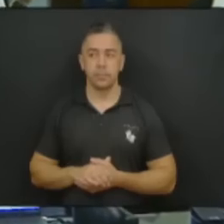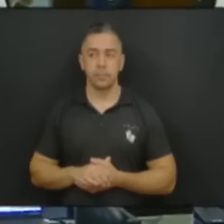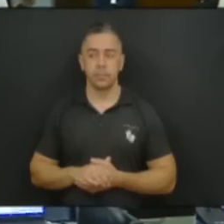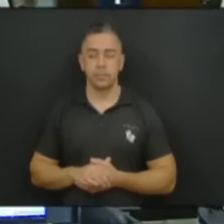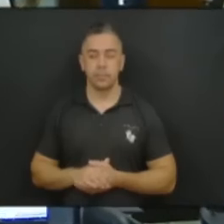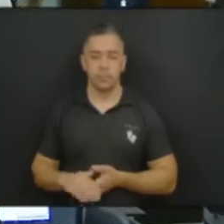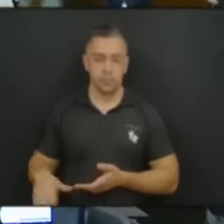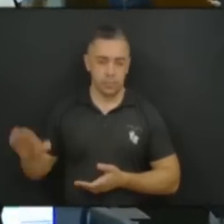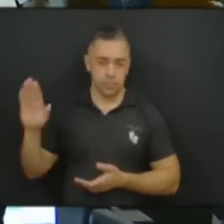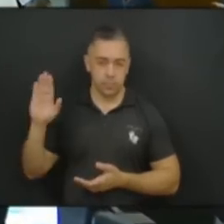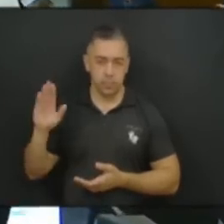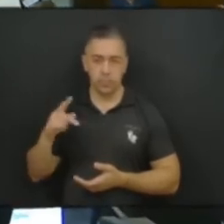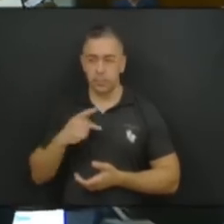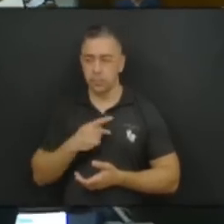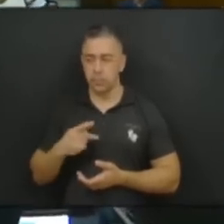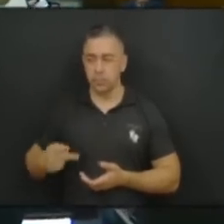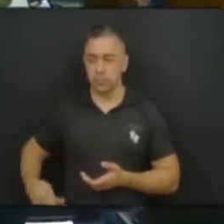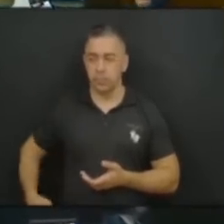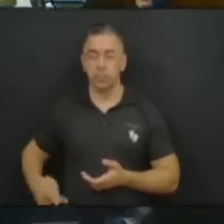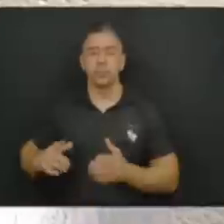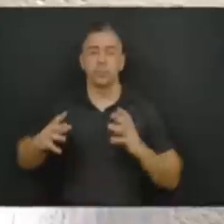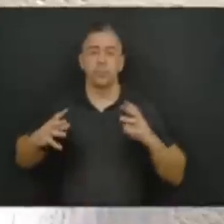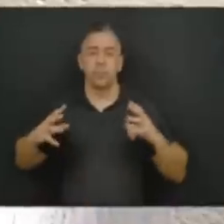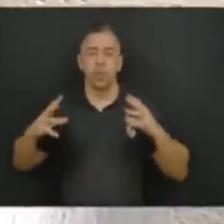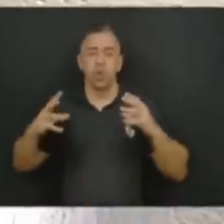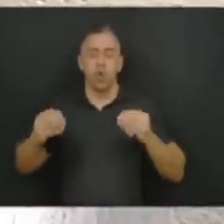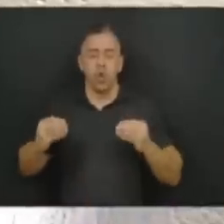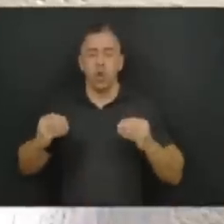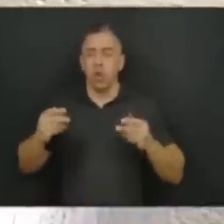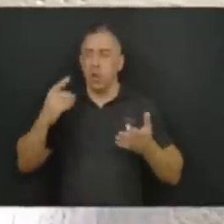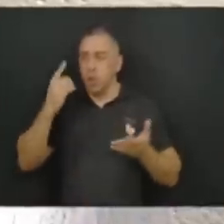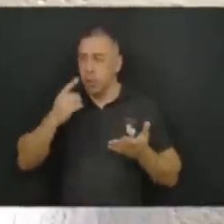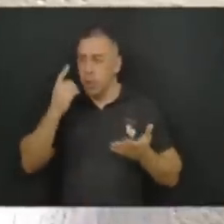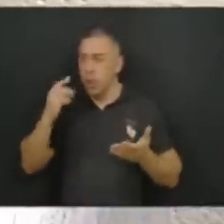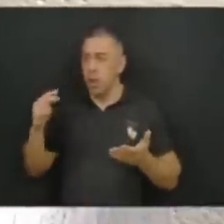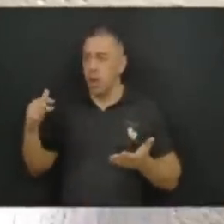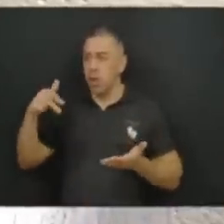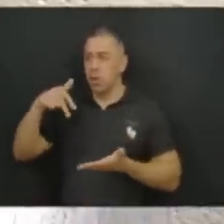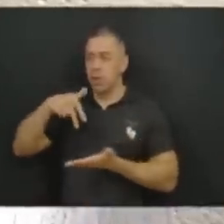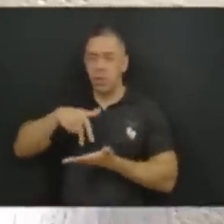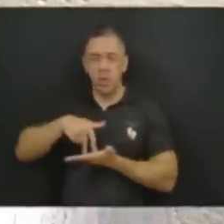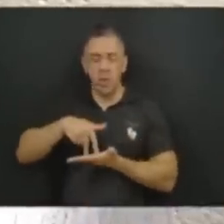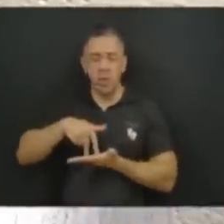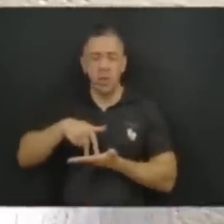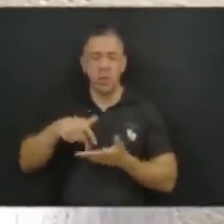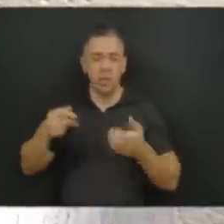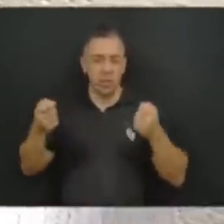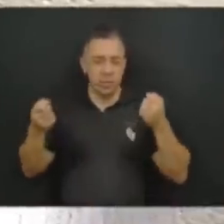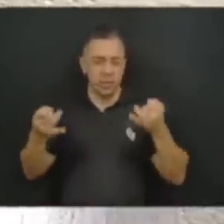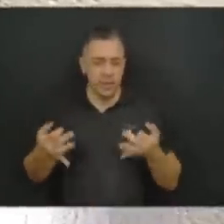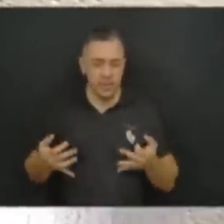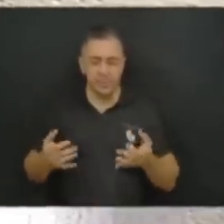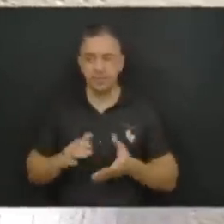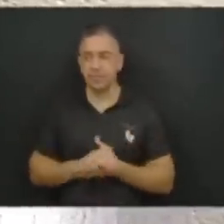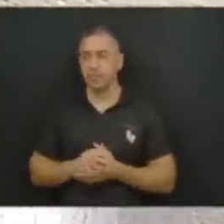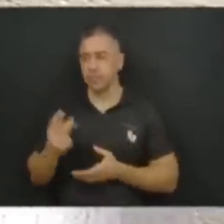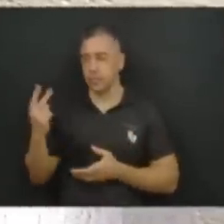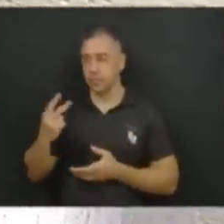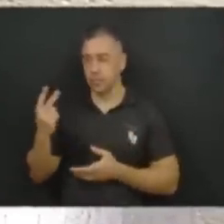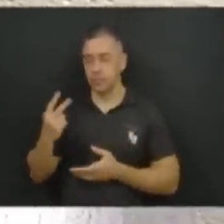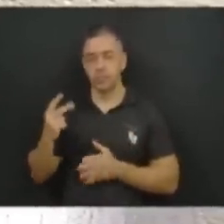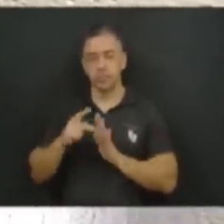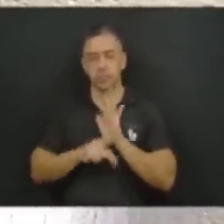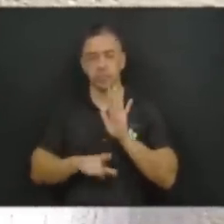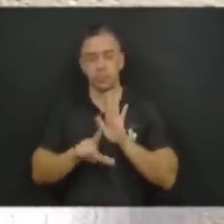senhor presidente senhoras deputadas e senhores Deputados a subir aqui para falar sobre a segunda votação do